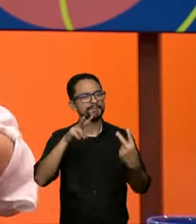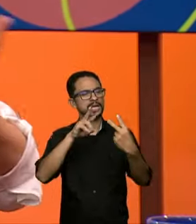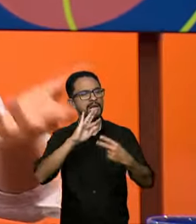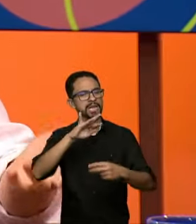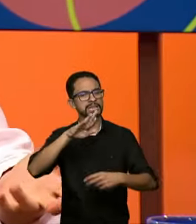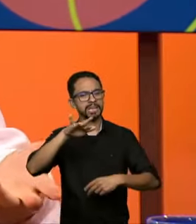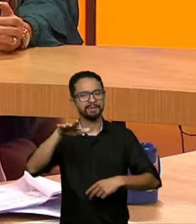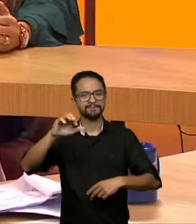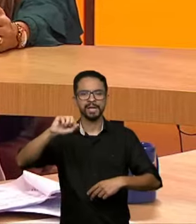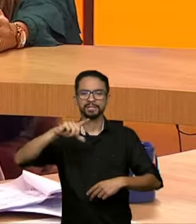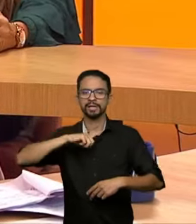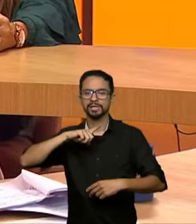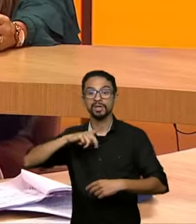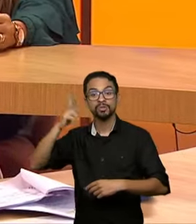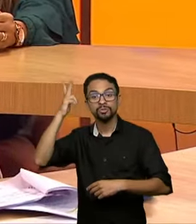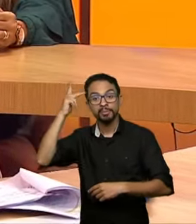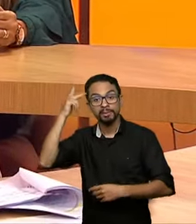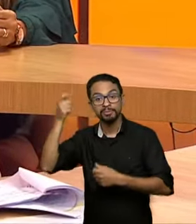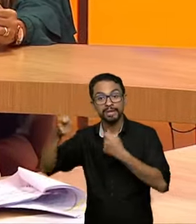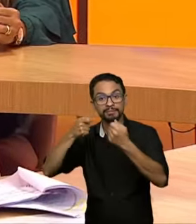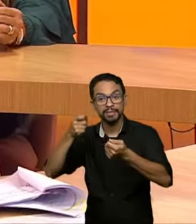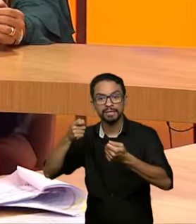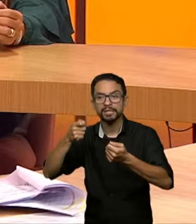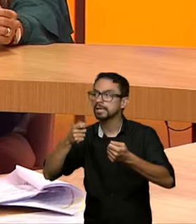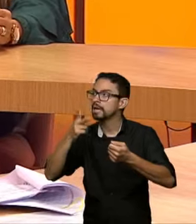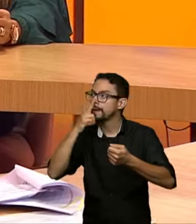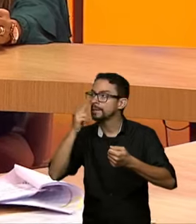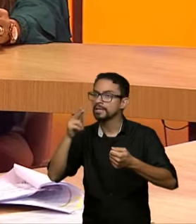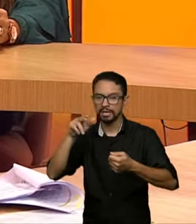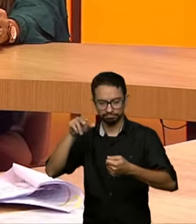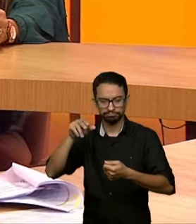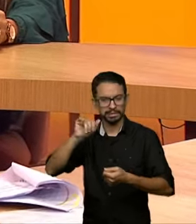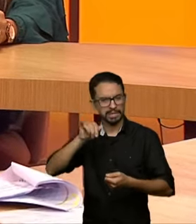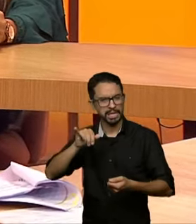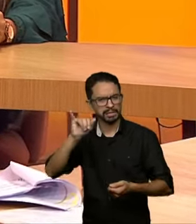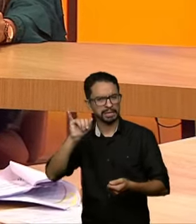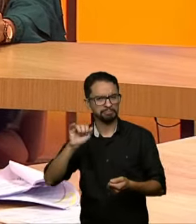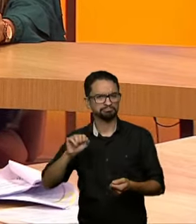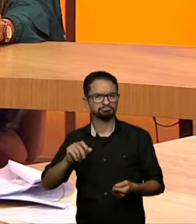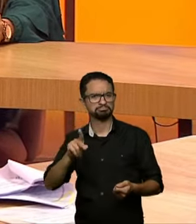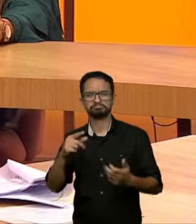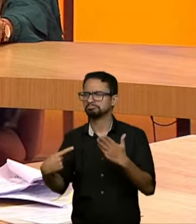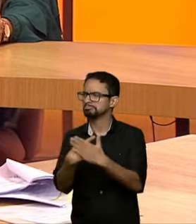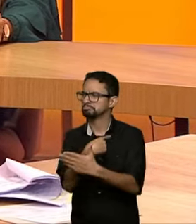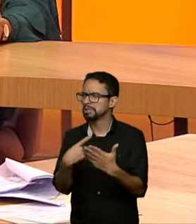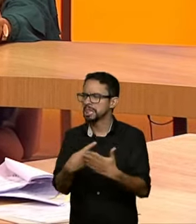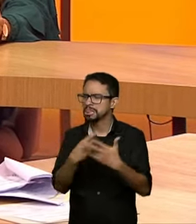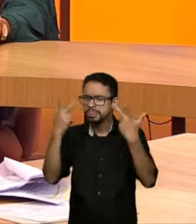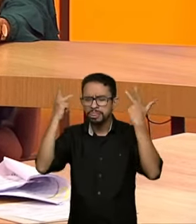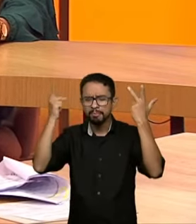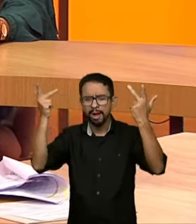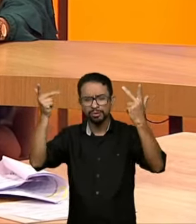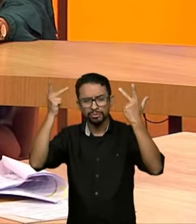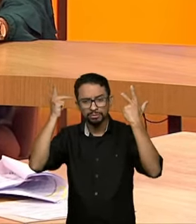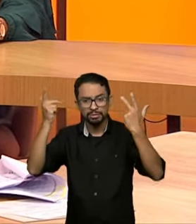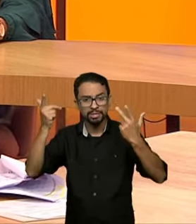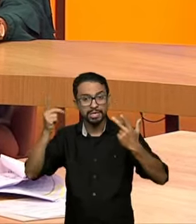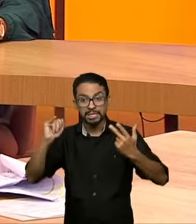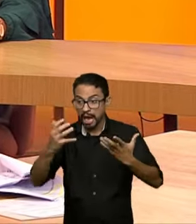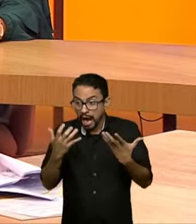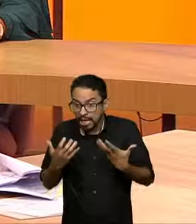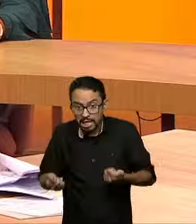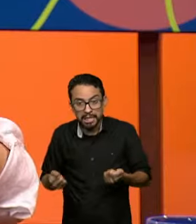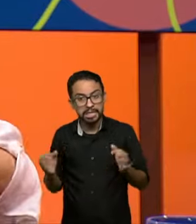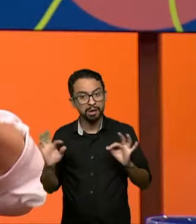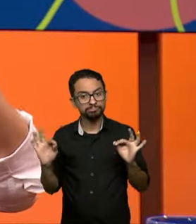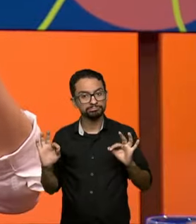era uma entrevista normal que eu ia dar. E eu me vi, parecia que eu estava no esqui mesmo, ele fazia uma pergunta, e eram perguntas normais. Só que quando você não se assume... que